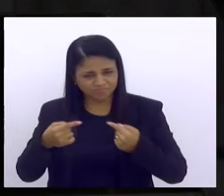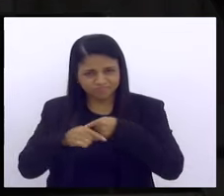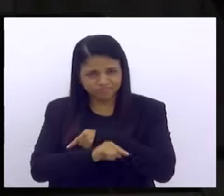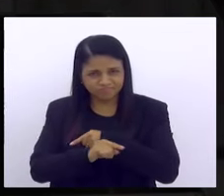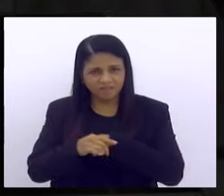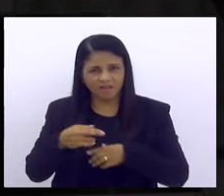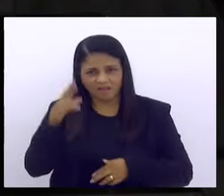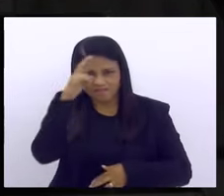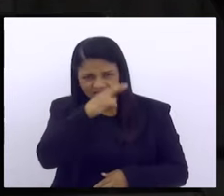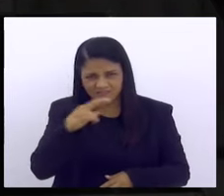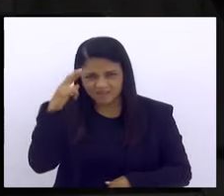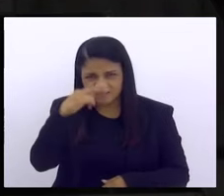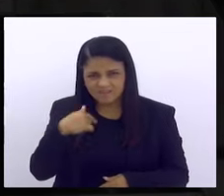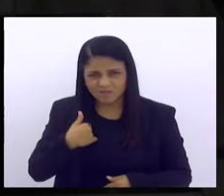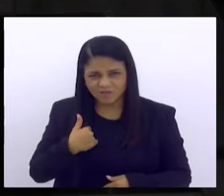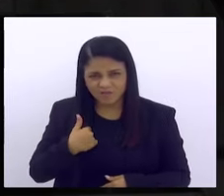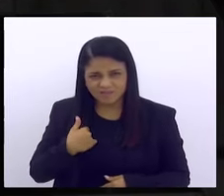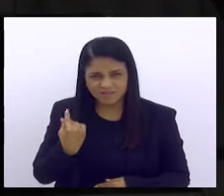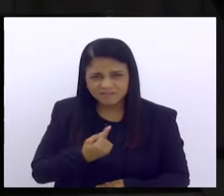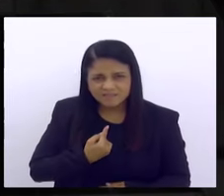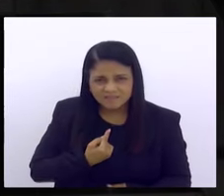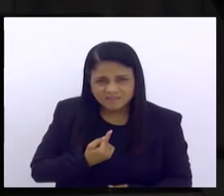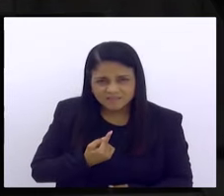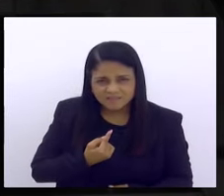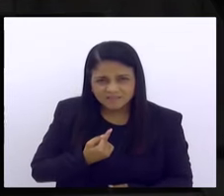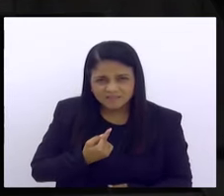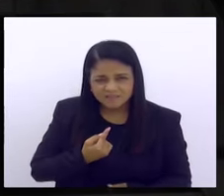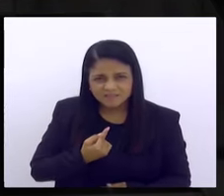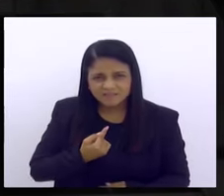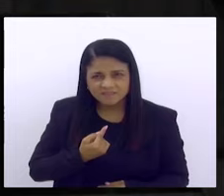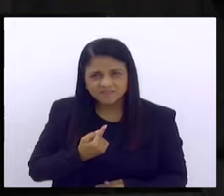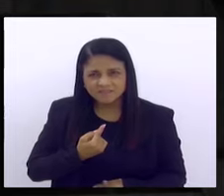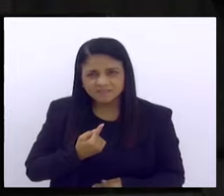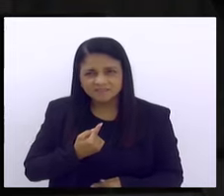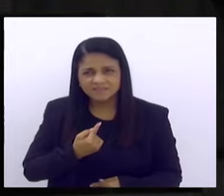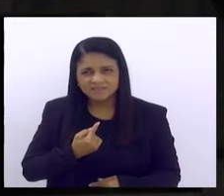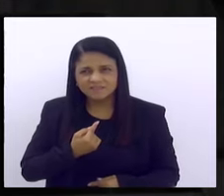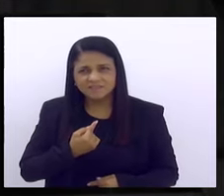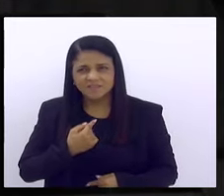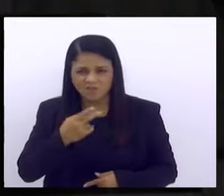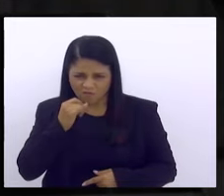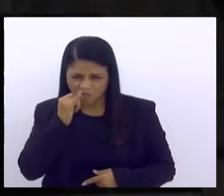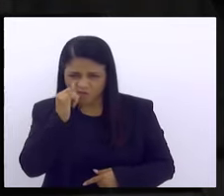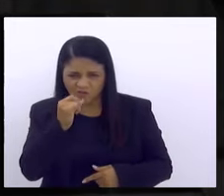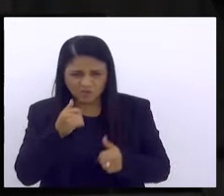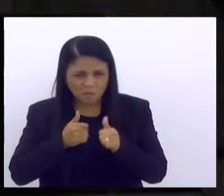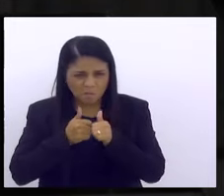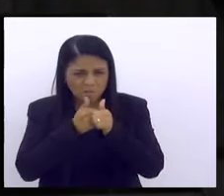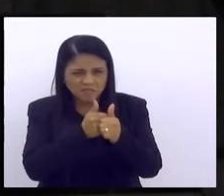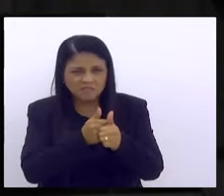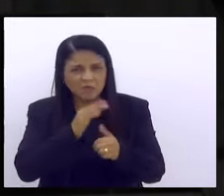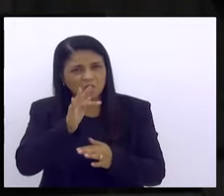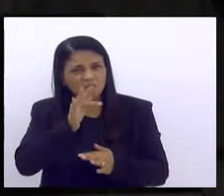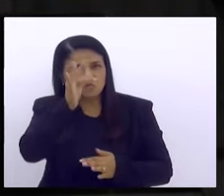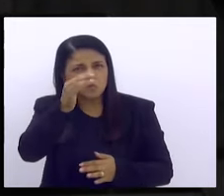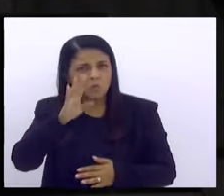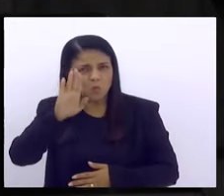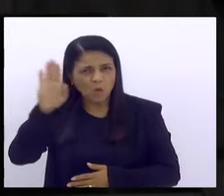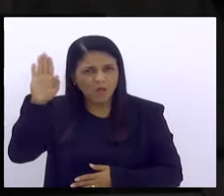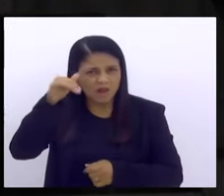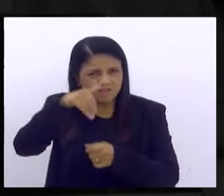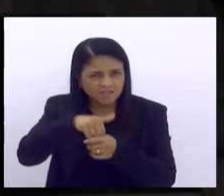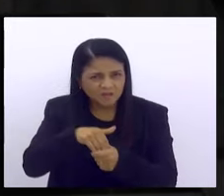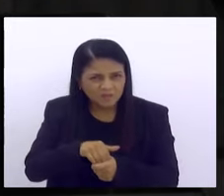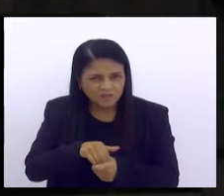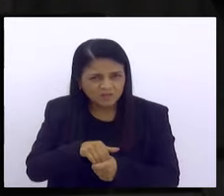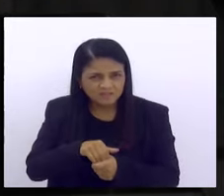fiscalizações, dizendo que nós estamos fazendo perseguição em política pensando em eleição. Não existe eleição, pô.